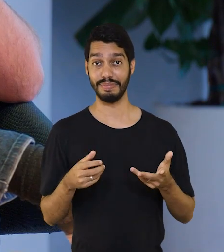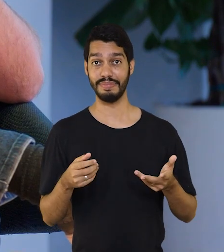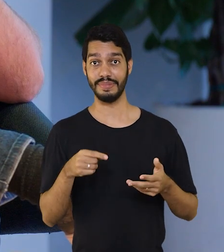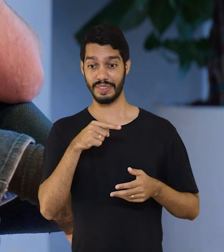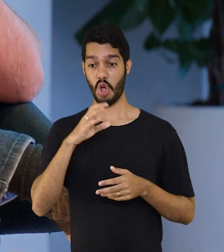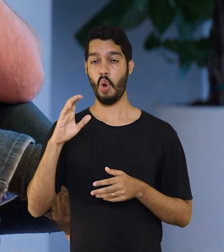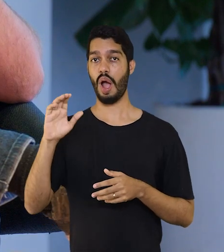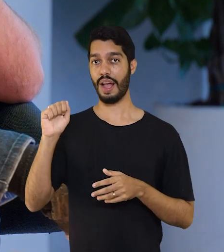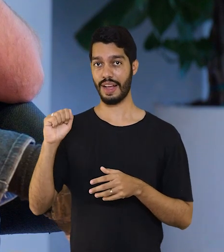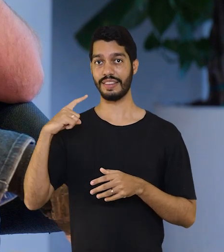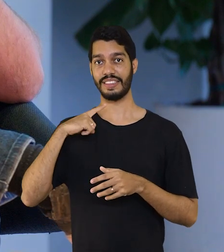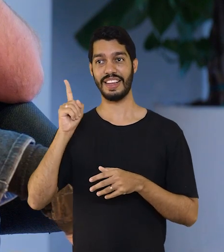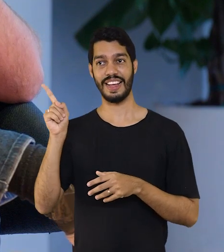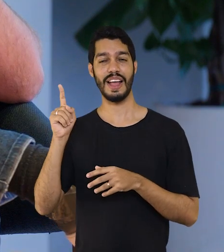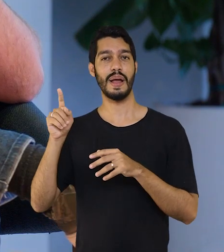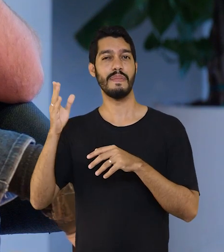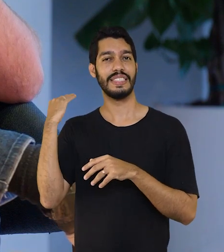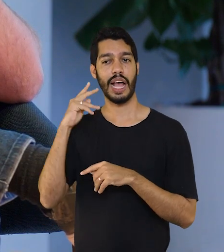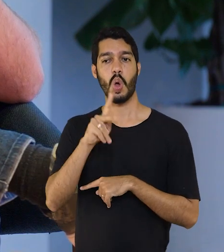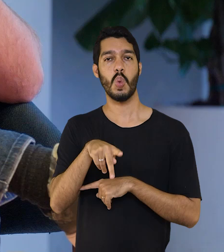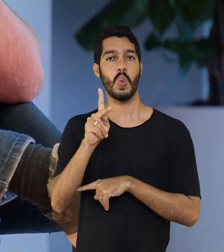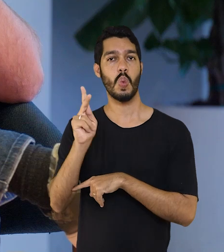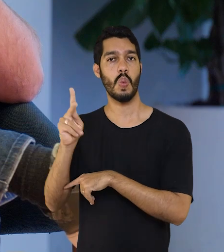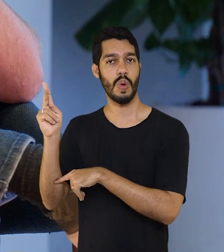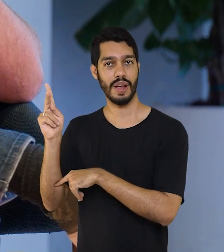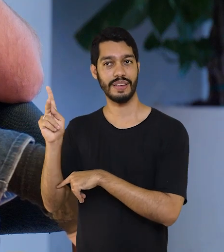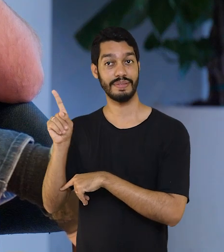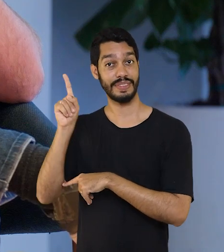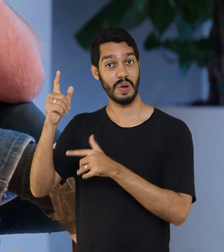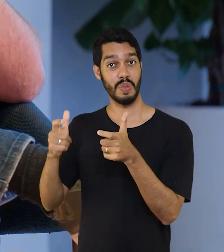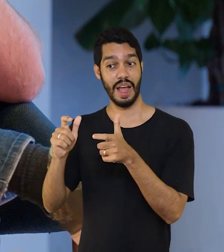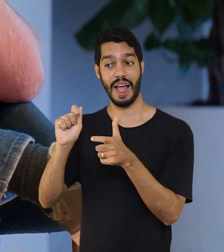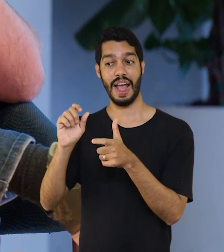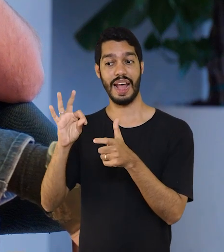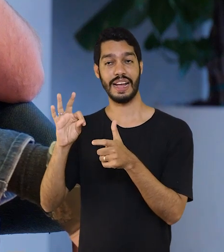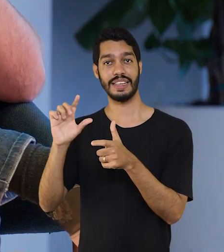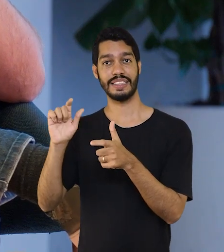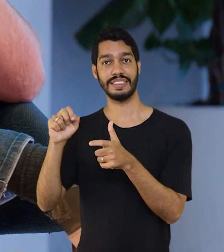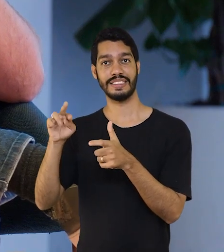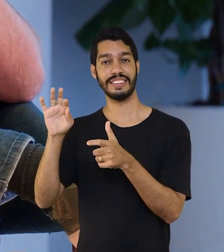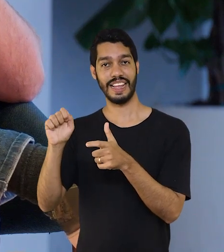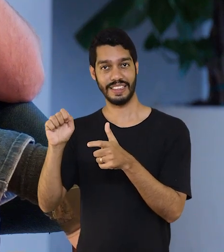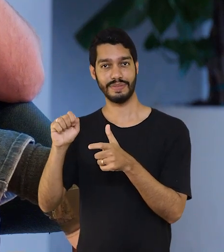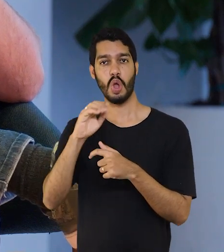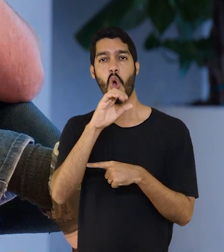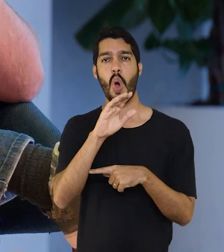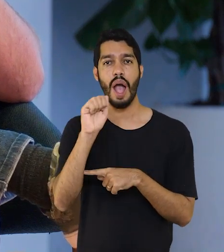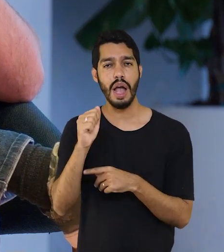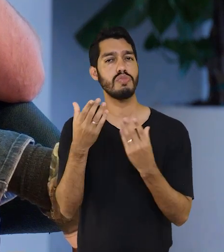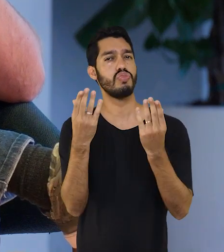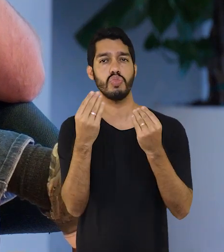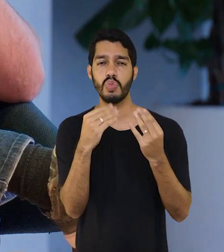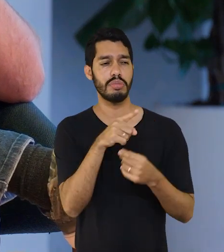em Atlanta, que era uma das bases do Ku Klux Klan nos Estados Unidos. Existiu, cara, a Coca